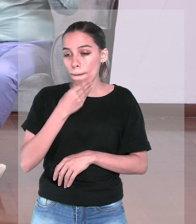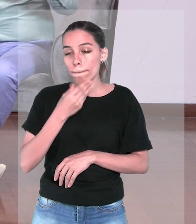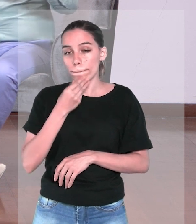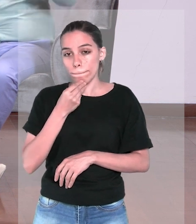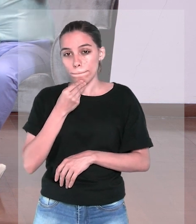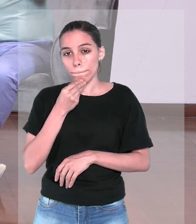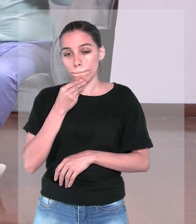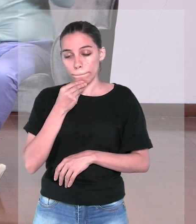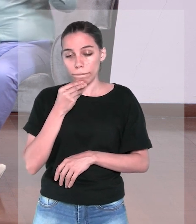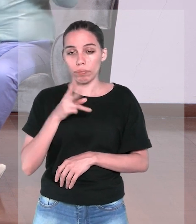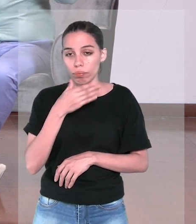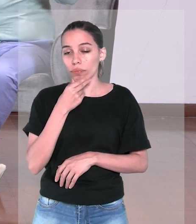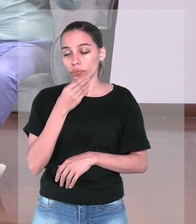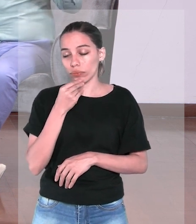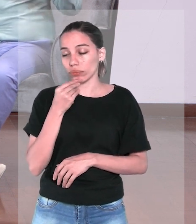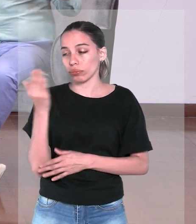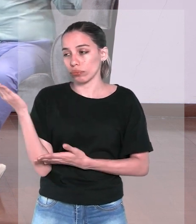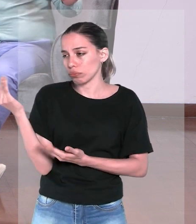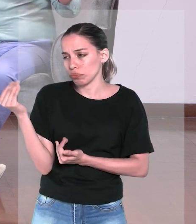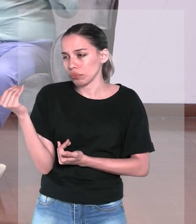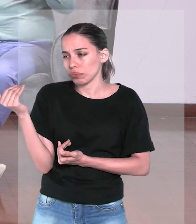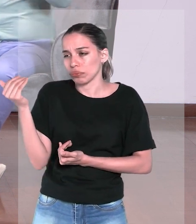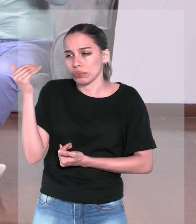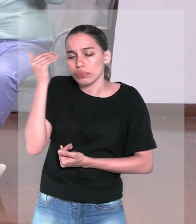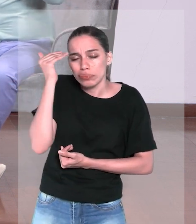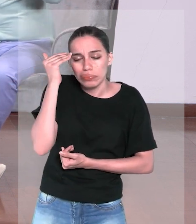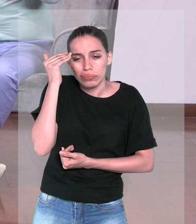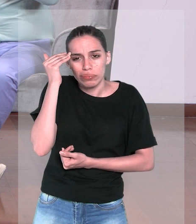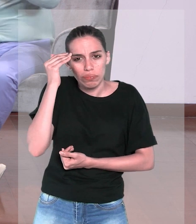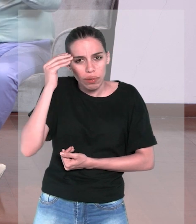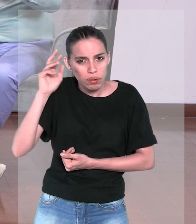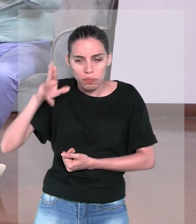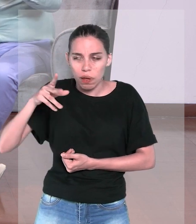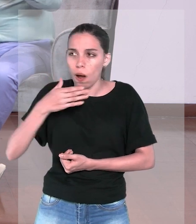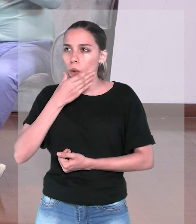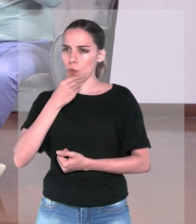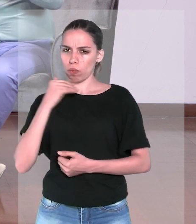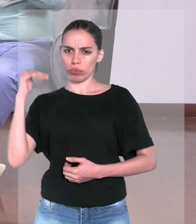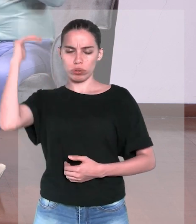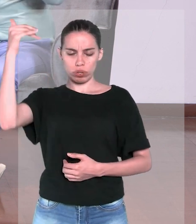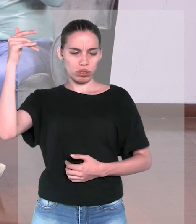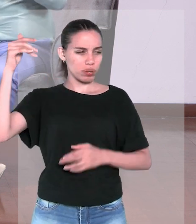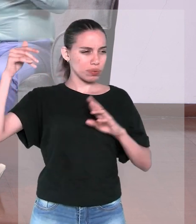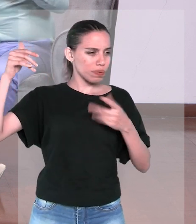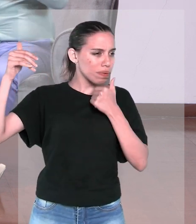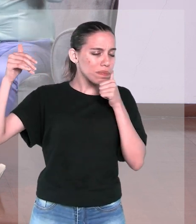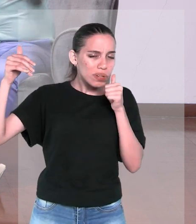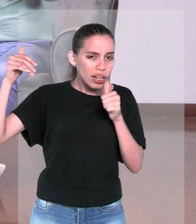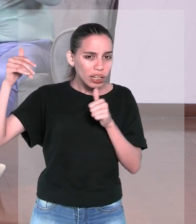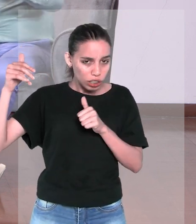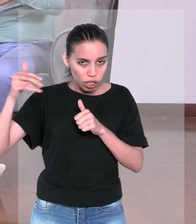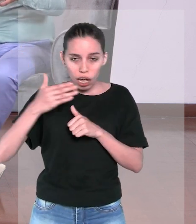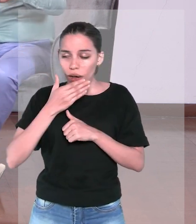mulher. Então, isso tem que ser um dado importante. Ele é branco, você não tem registros